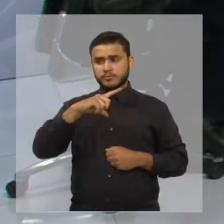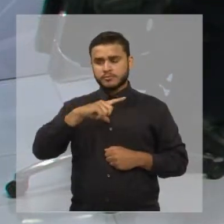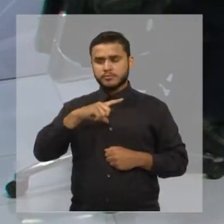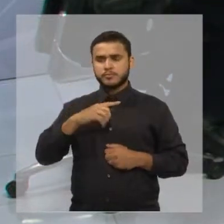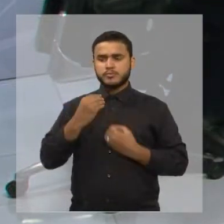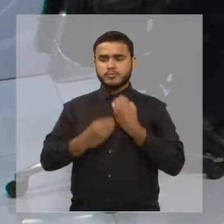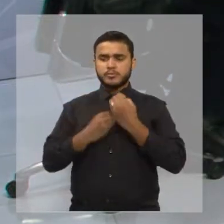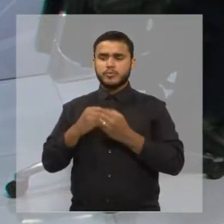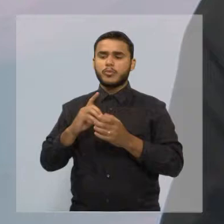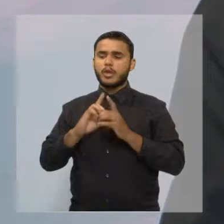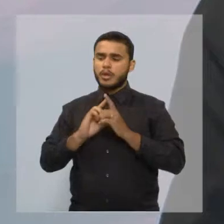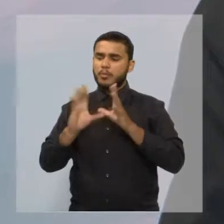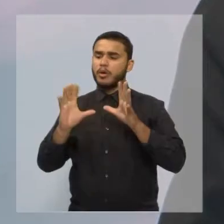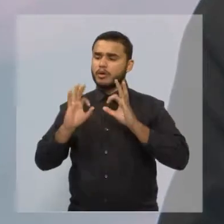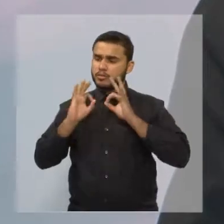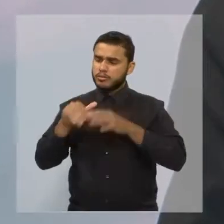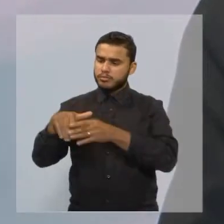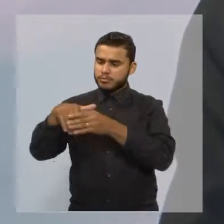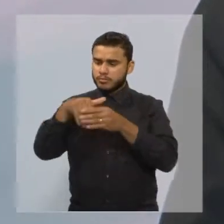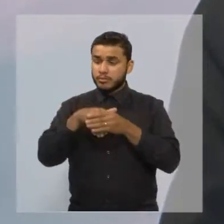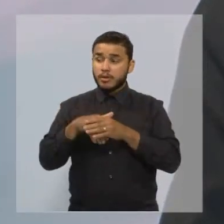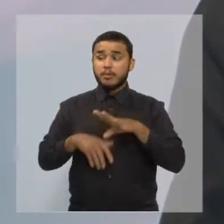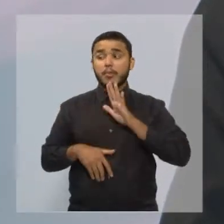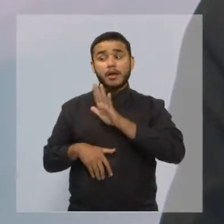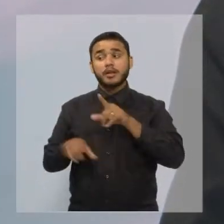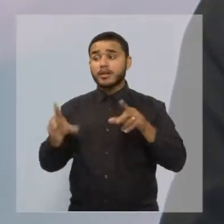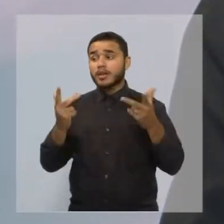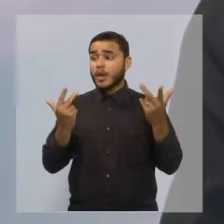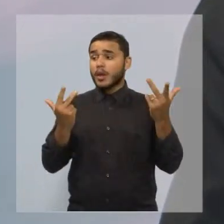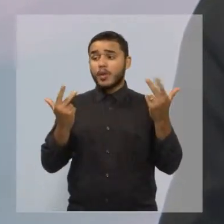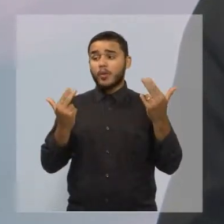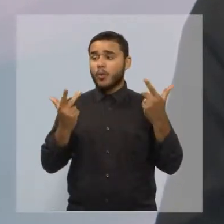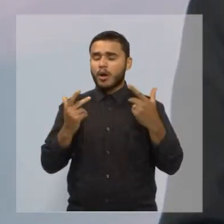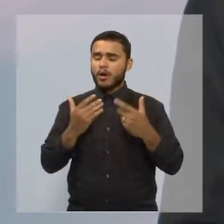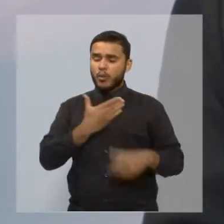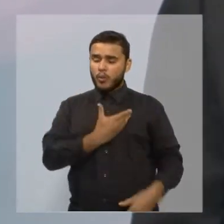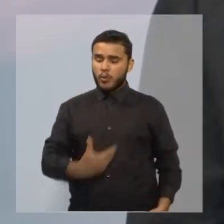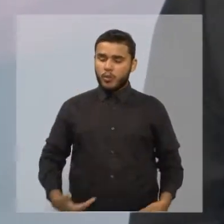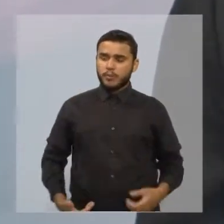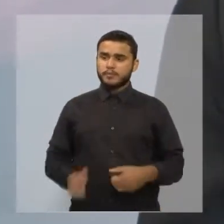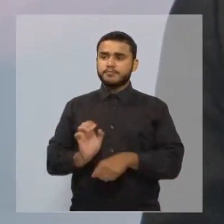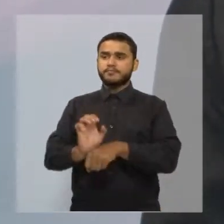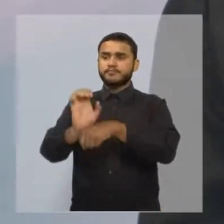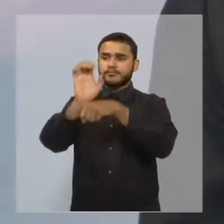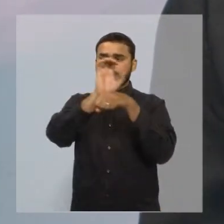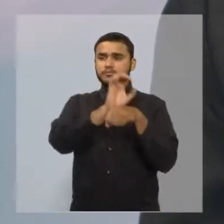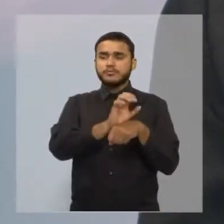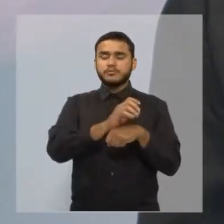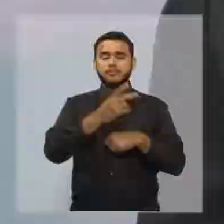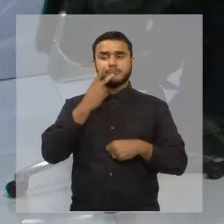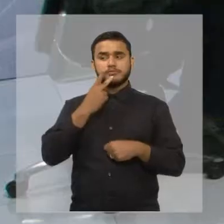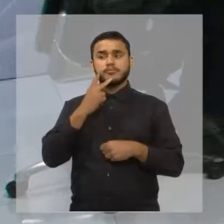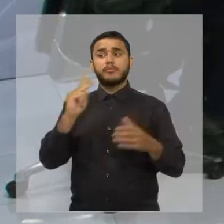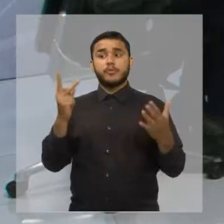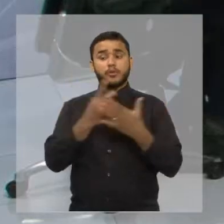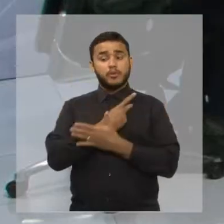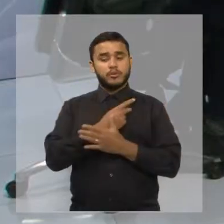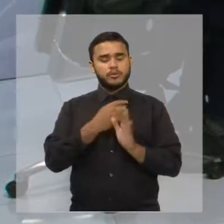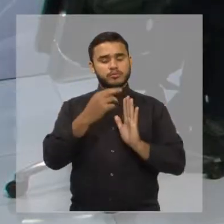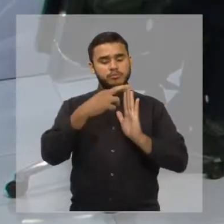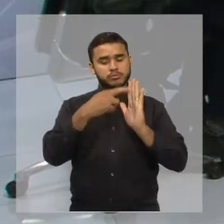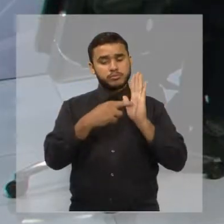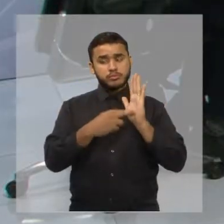E impede ao presidente, constitucionalmente, que ele tenha qualquer posicionamento, né,